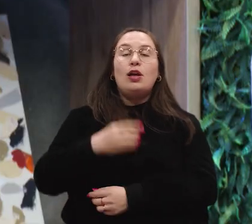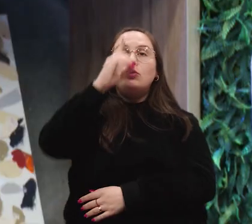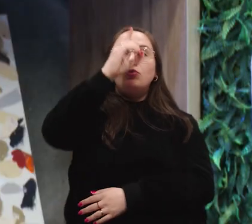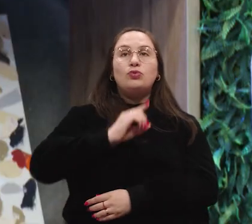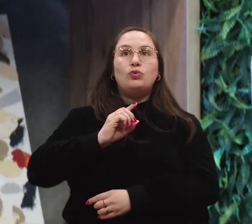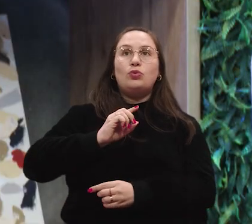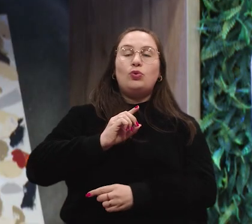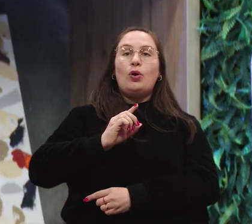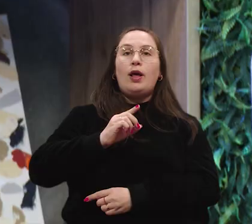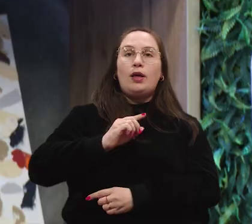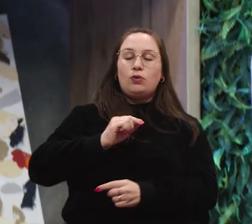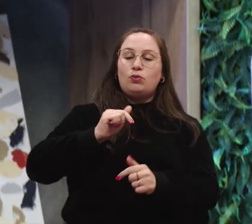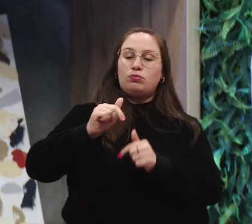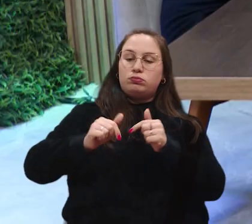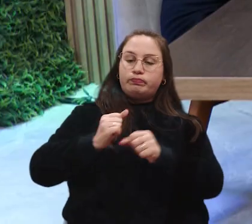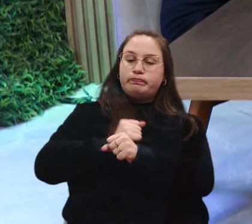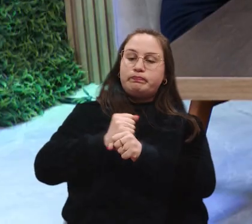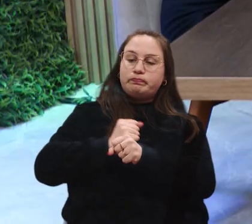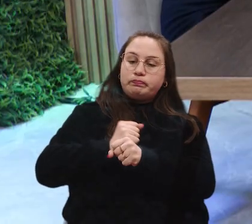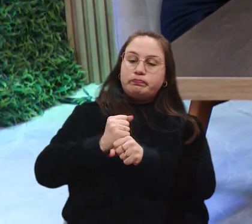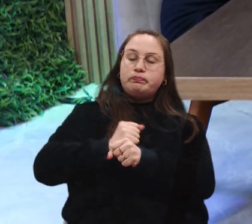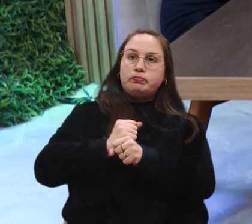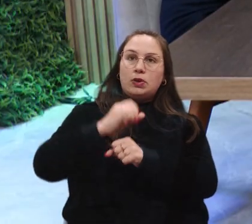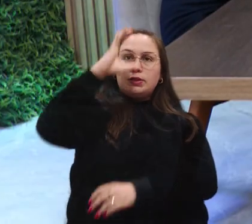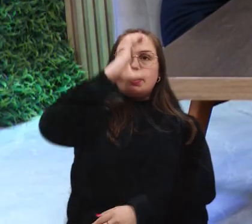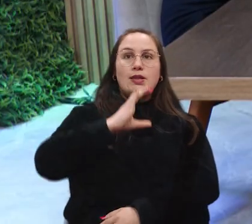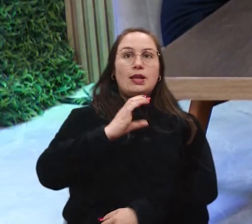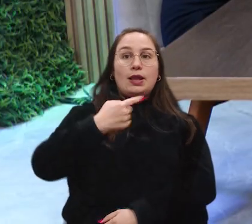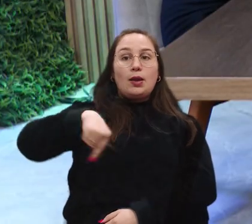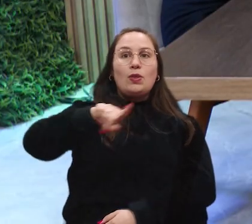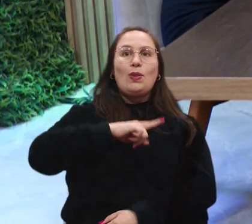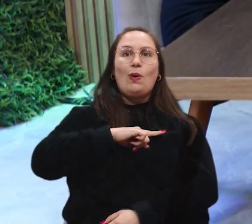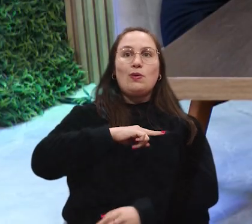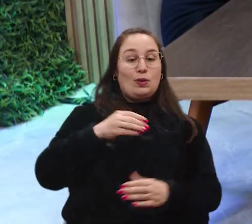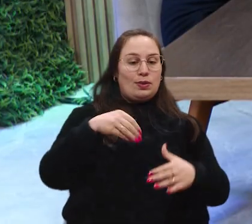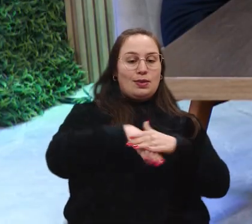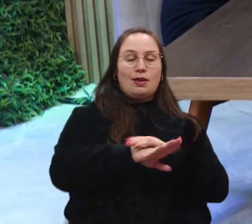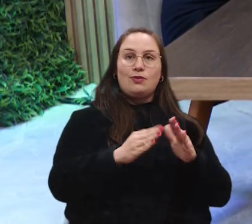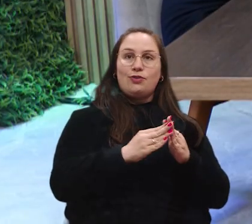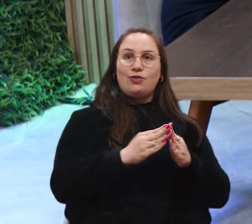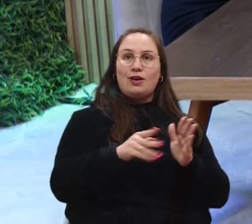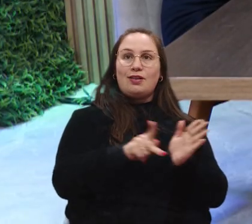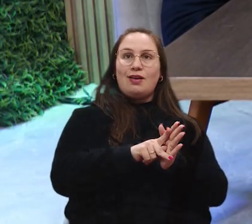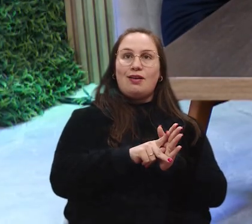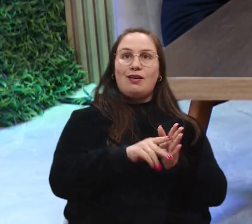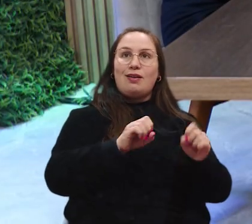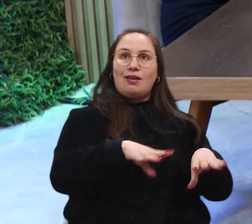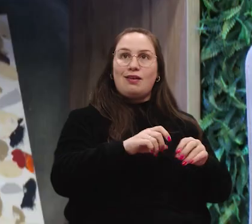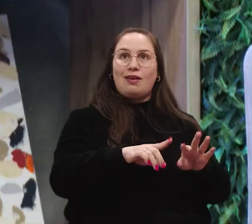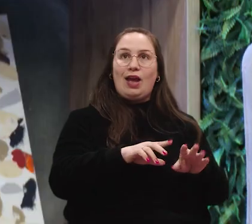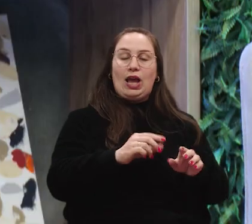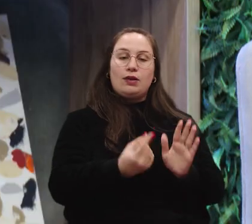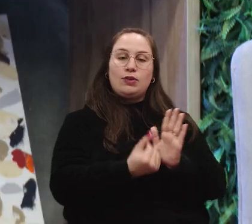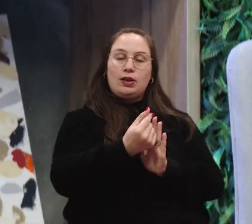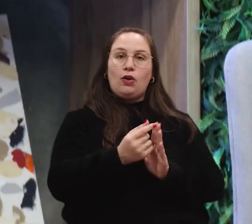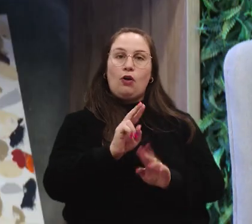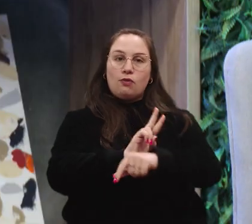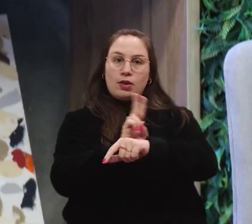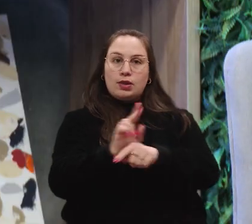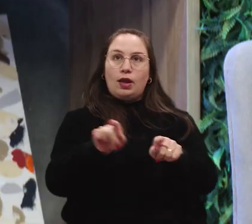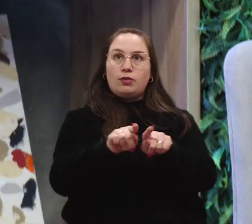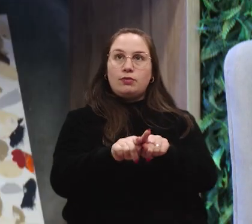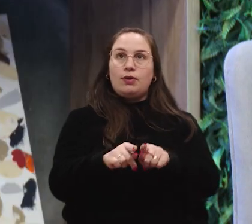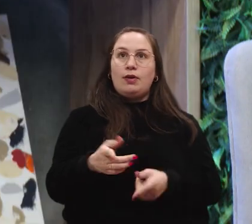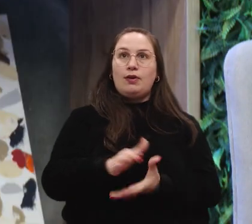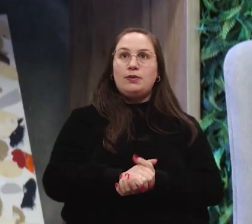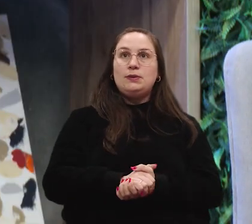construção da cidadania é feita no dia a dia por nós. Tu quer resolver o problema do mundo, começa na tua casa. E educação financeira, fiscal também é.